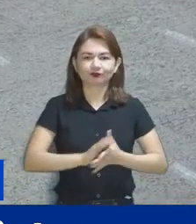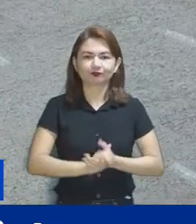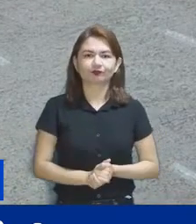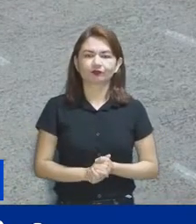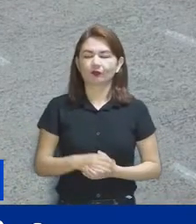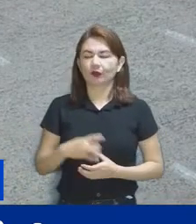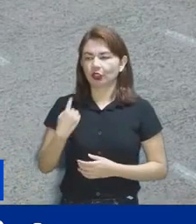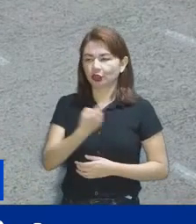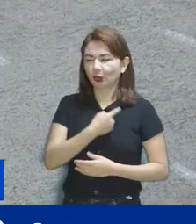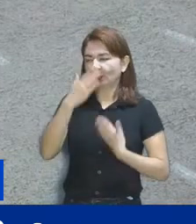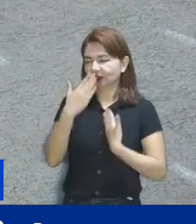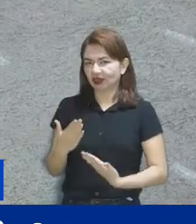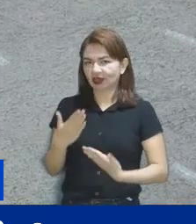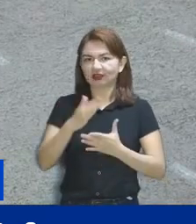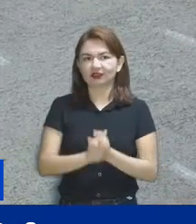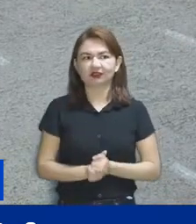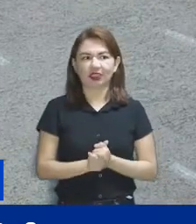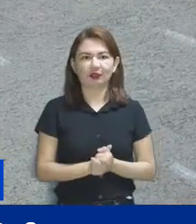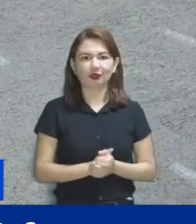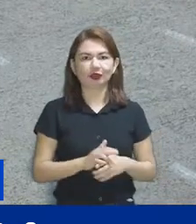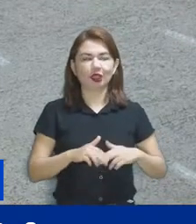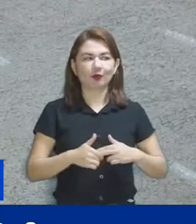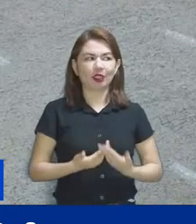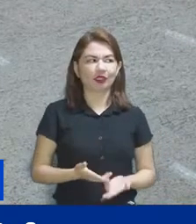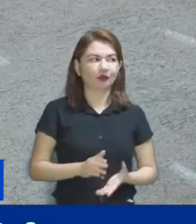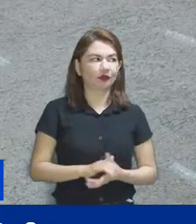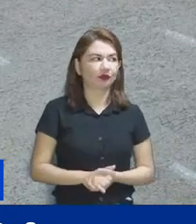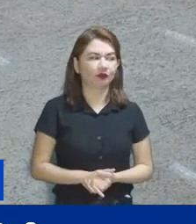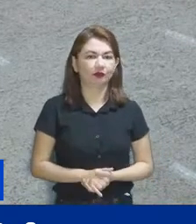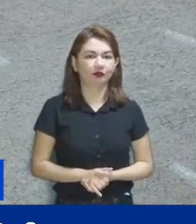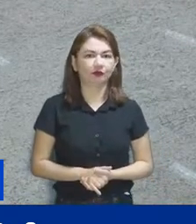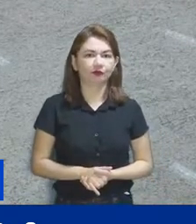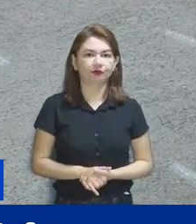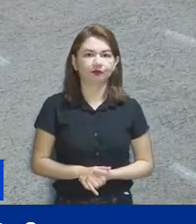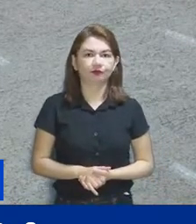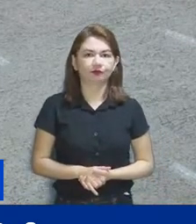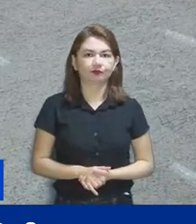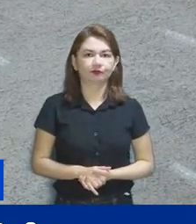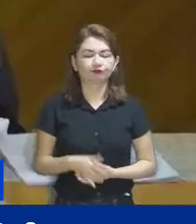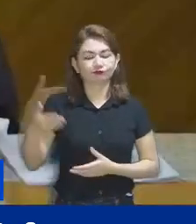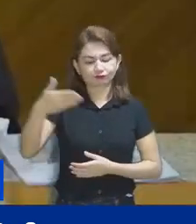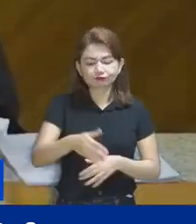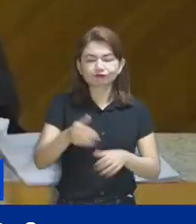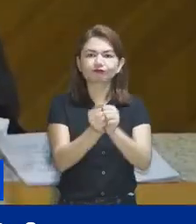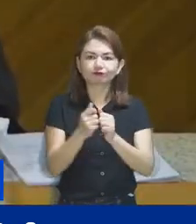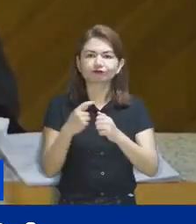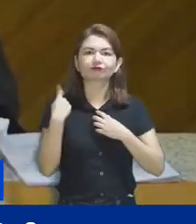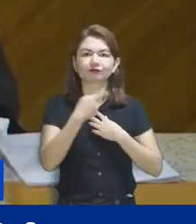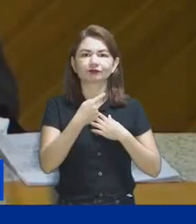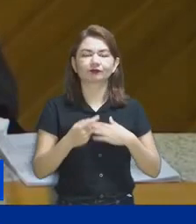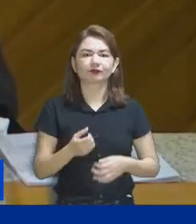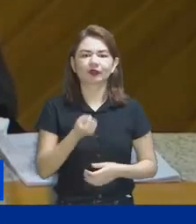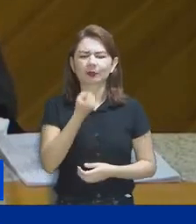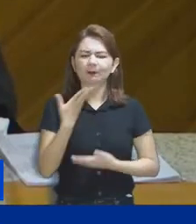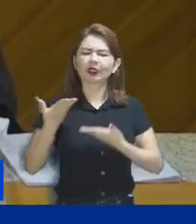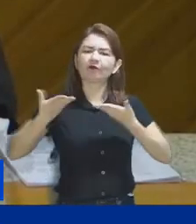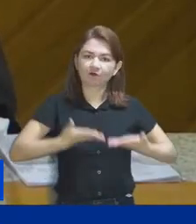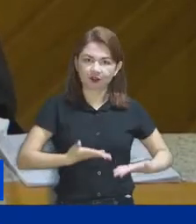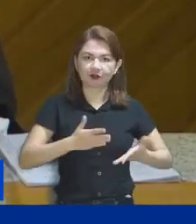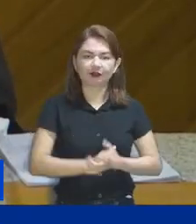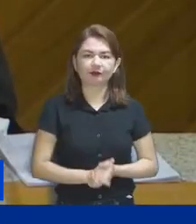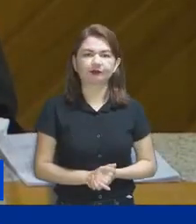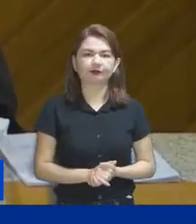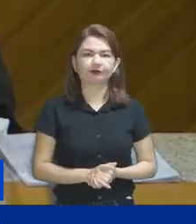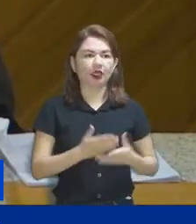doutor Vladimir, a deferência do plenário. Pela presença aqui com a gente, né? Sempre é bem-vindo. Foco no desembargador,